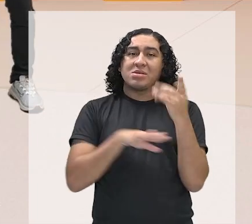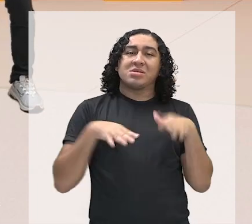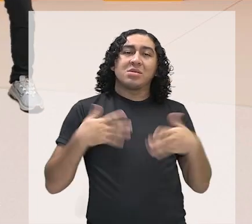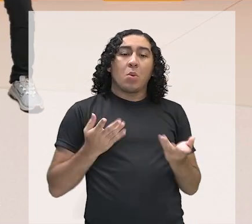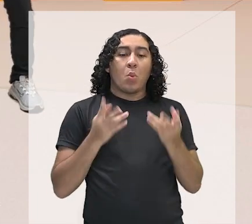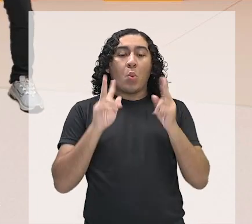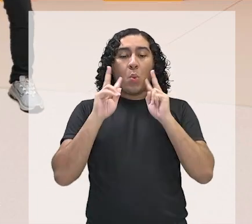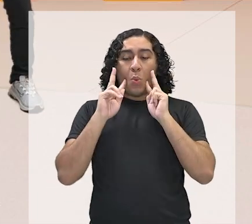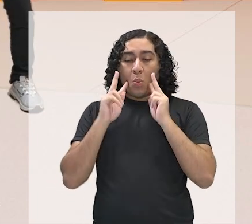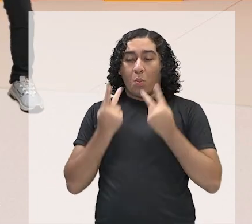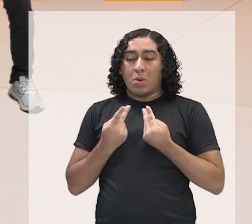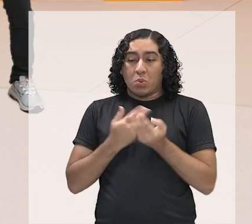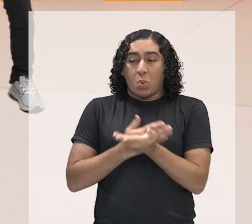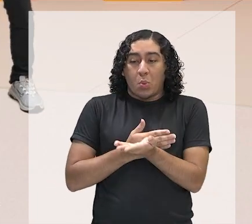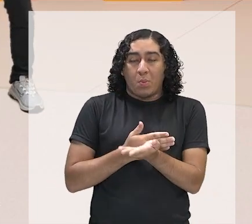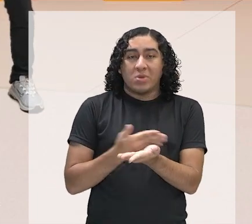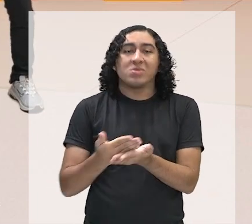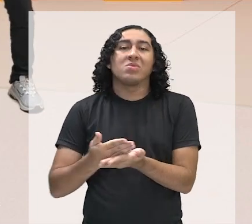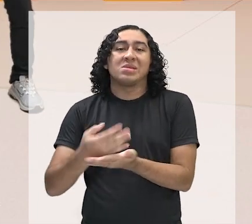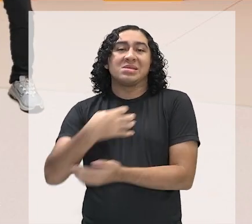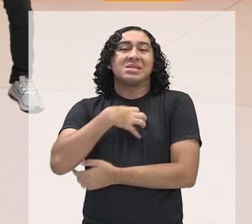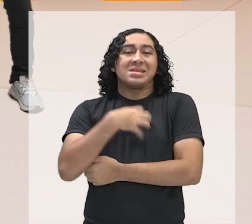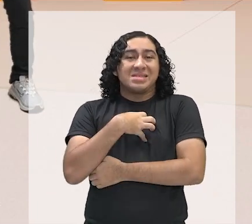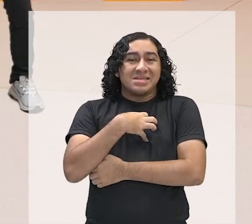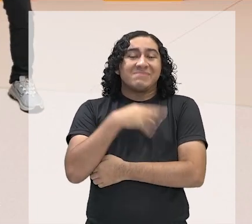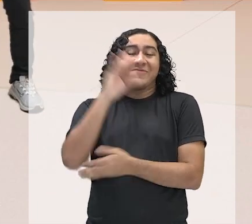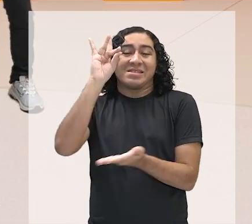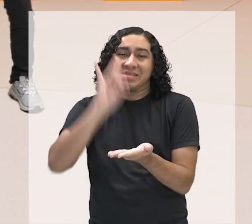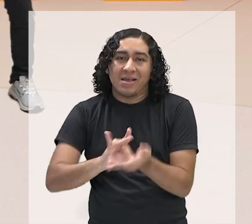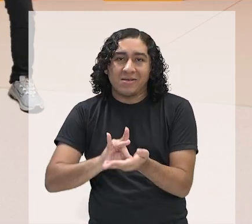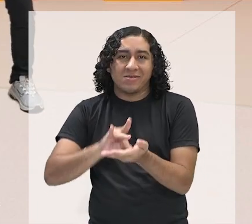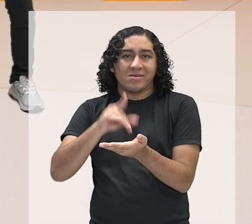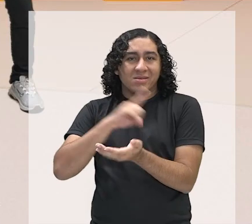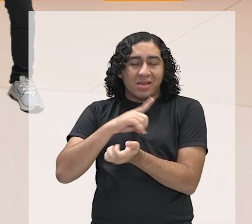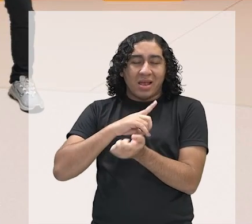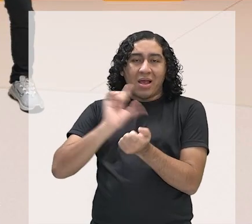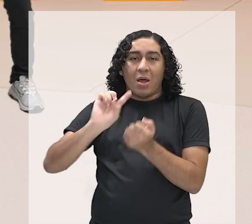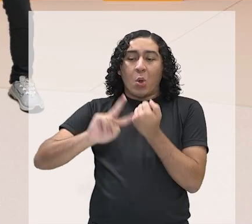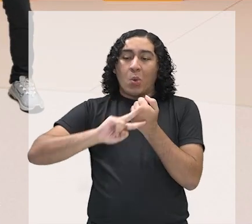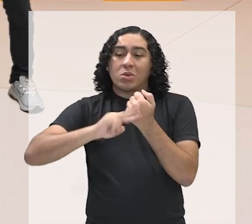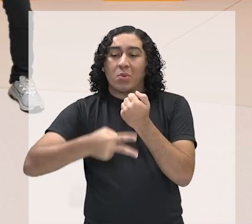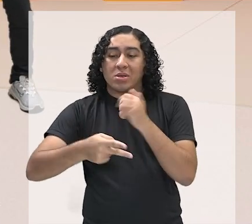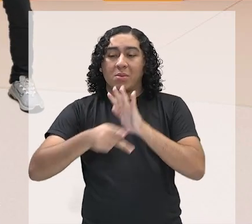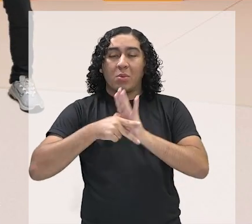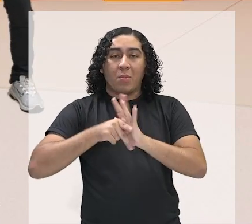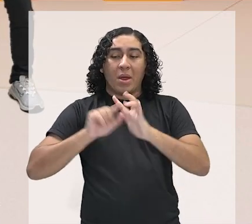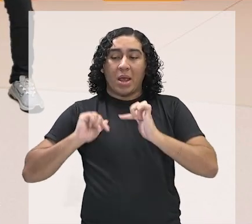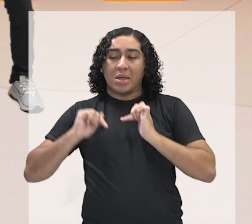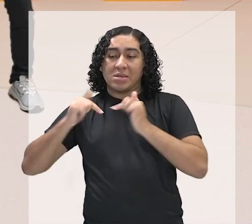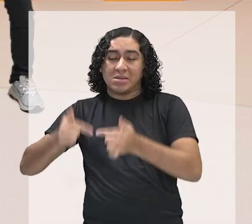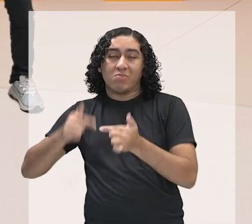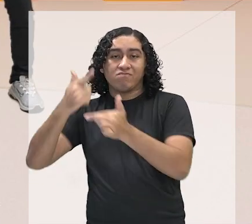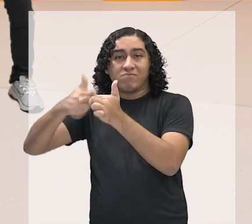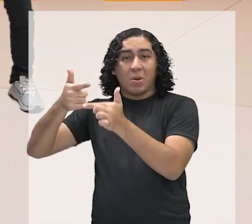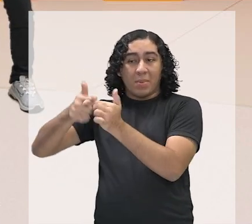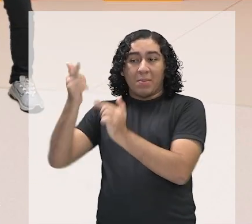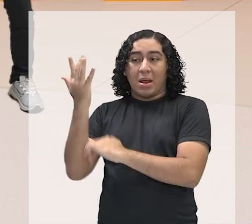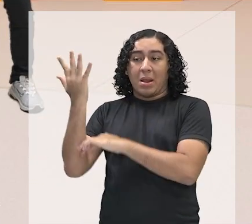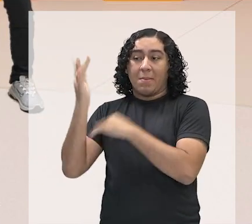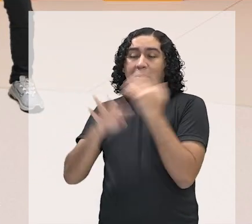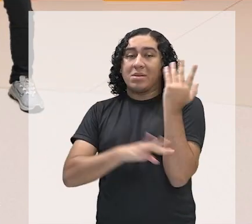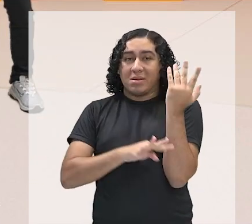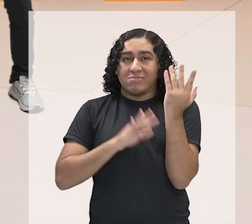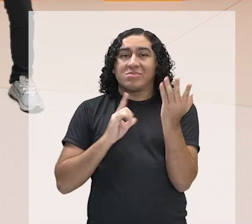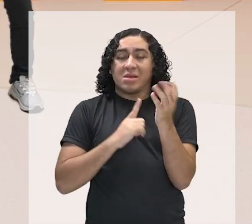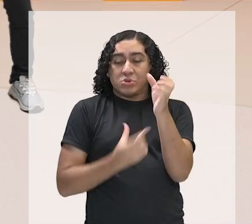pele, tá, os efeitos de suas ações em decorrência ali de alguns problemas ambientais que irão surgindo